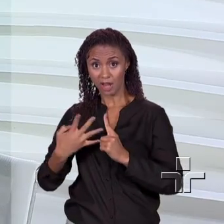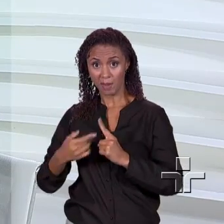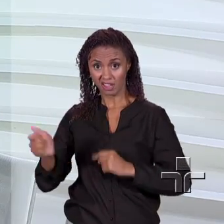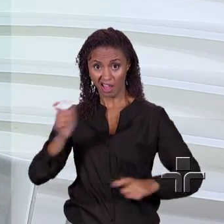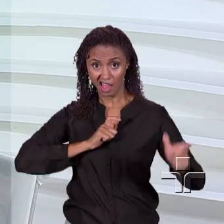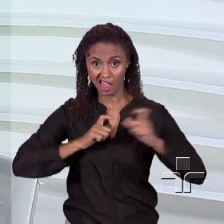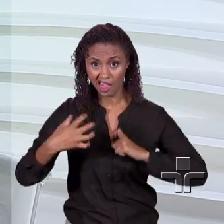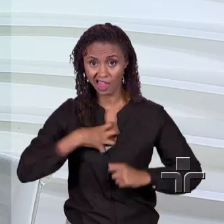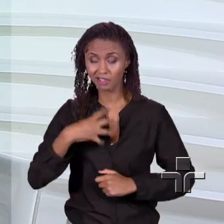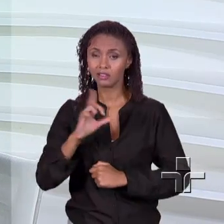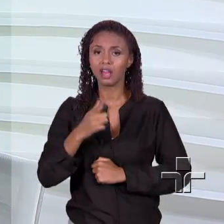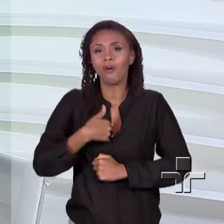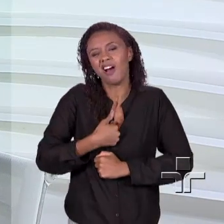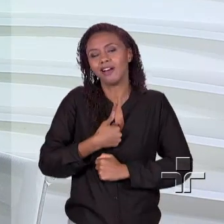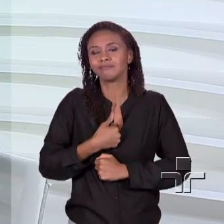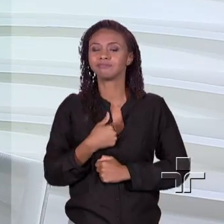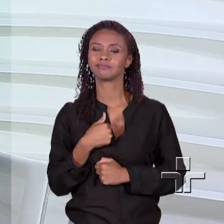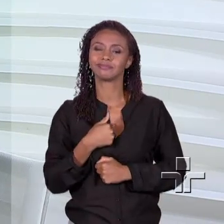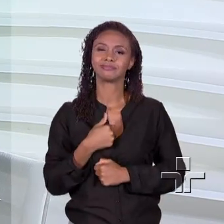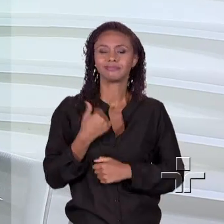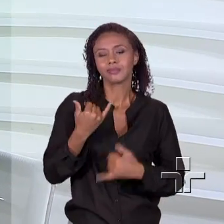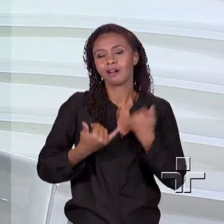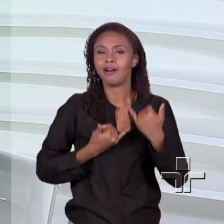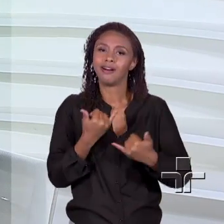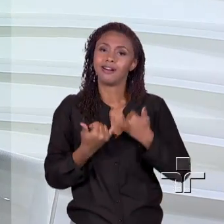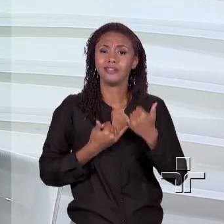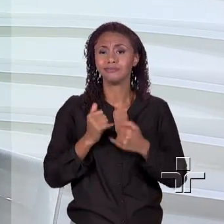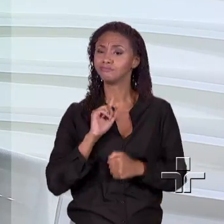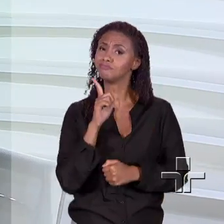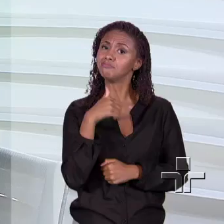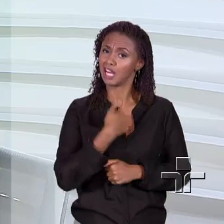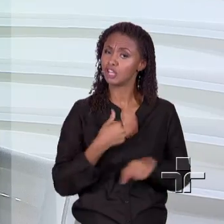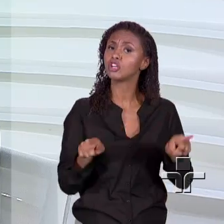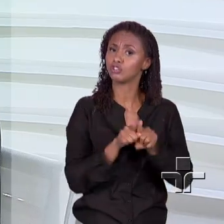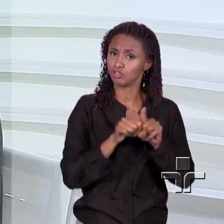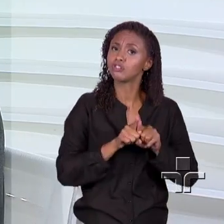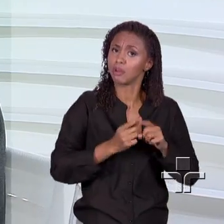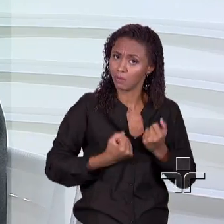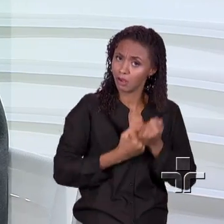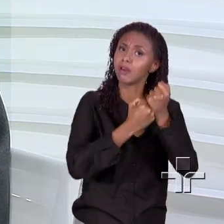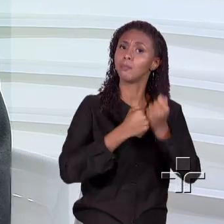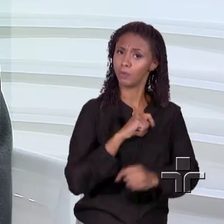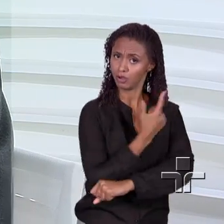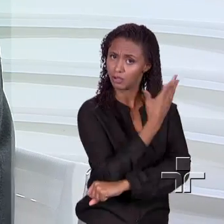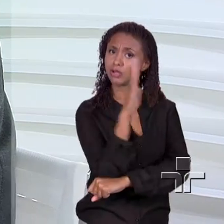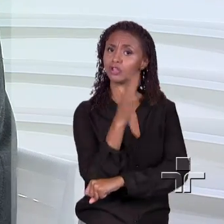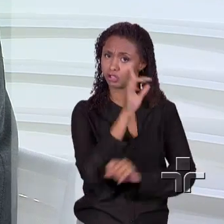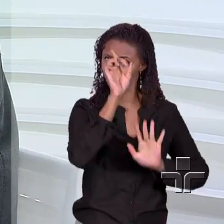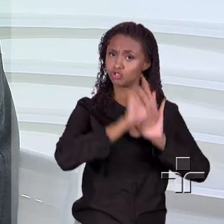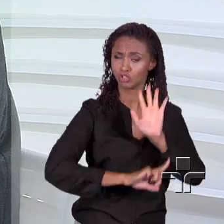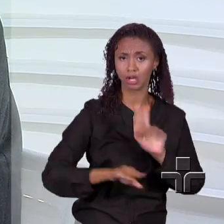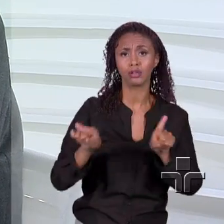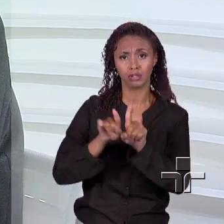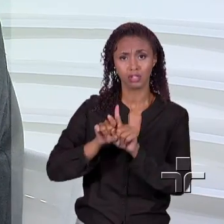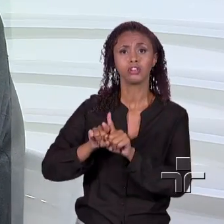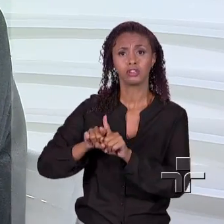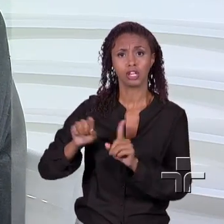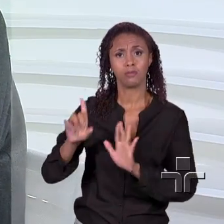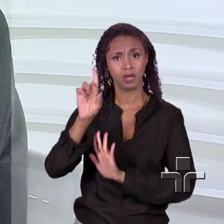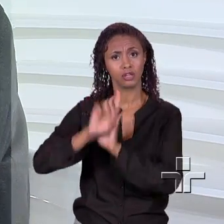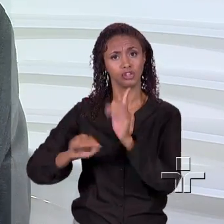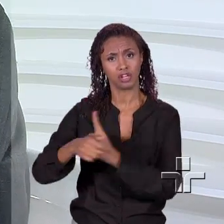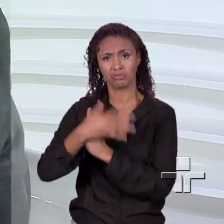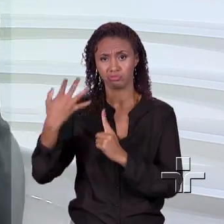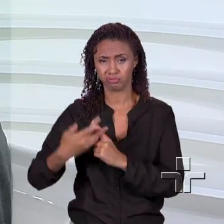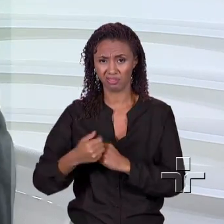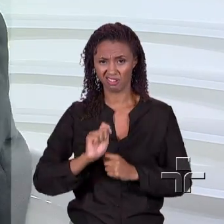como uma brincadeira que, não, tudo bem, estamos a favor da ecologia, estamos a favor dos direitos LGBT, então não tem problema de ser chamado